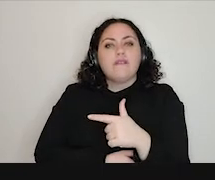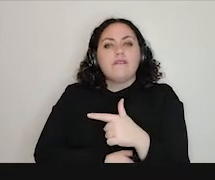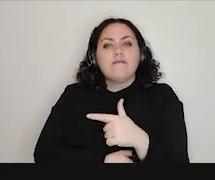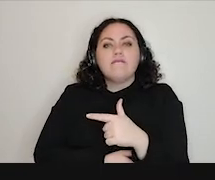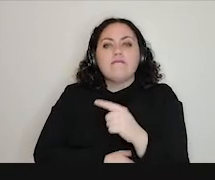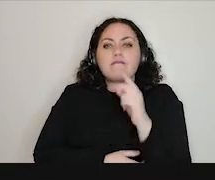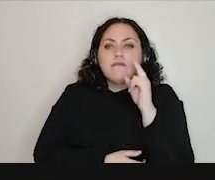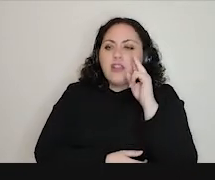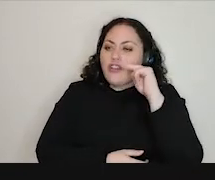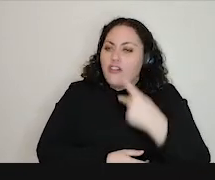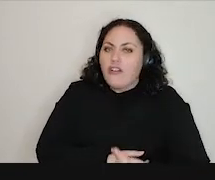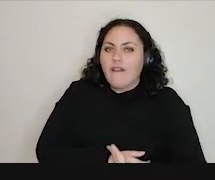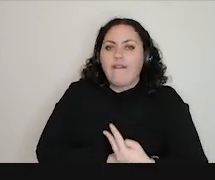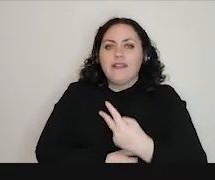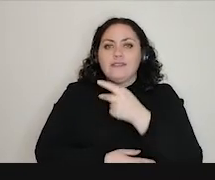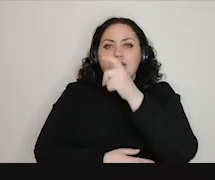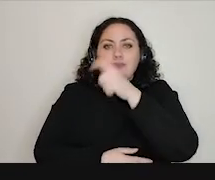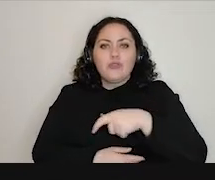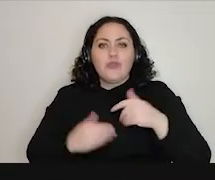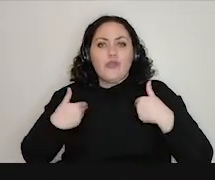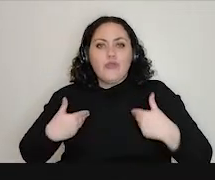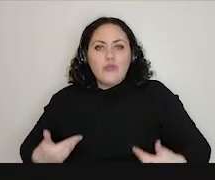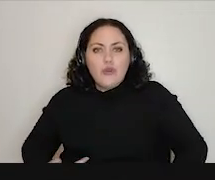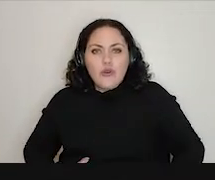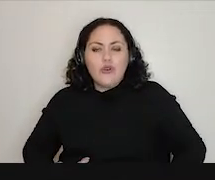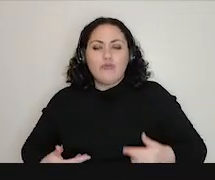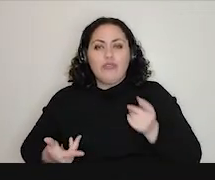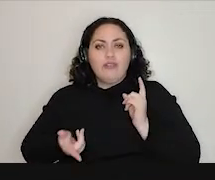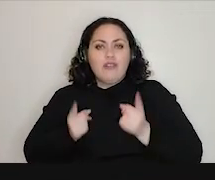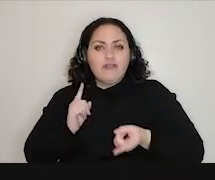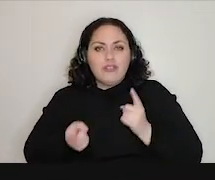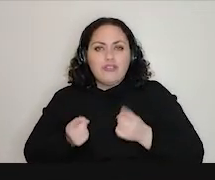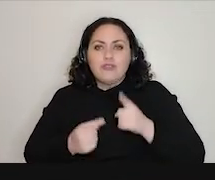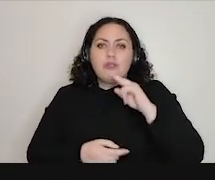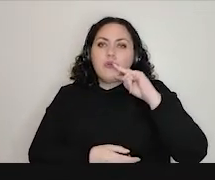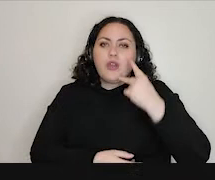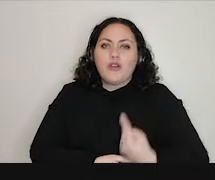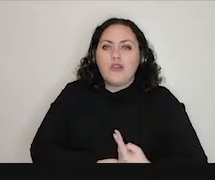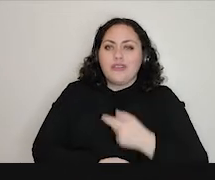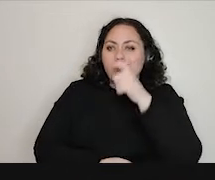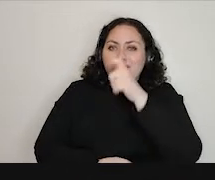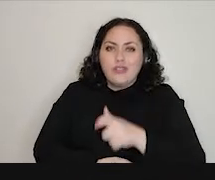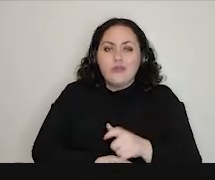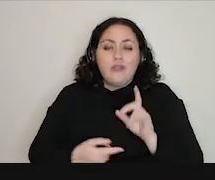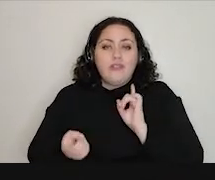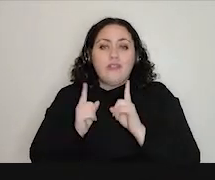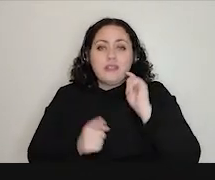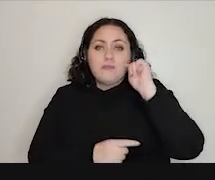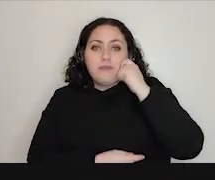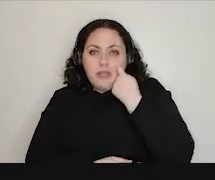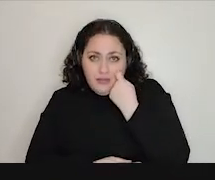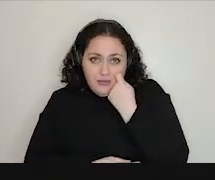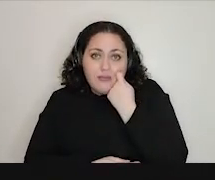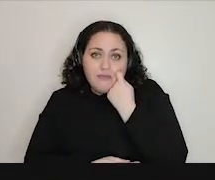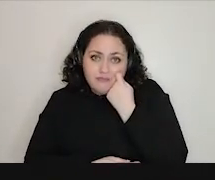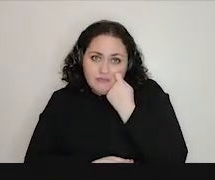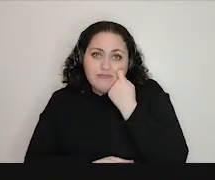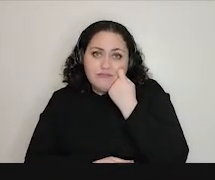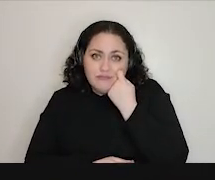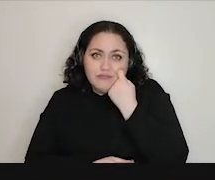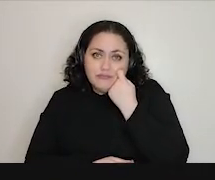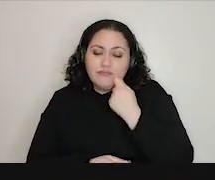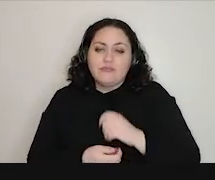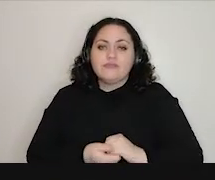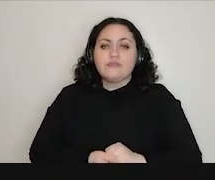corpo da travesti como que não considera o corpo daquela trans preta como ela é. Então, pensando